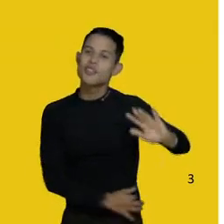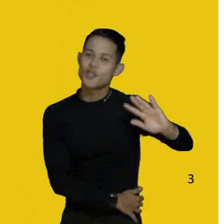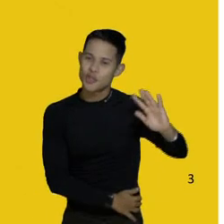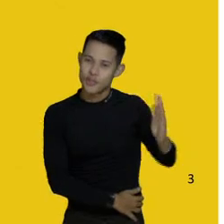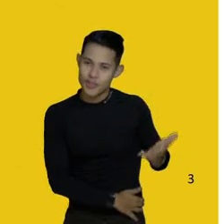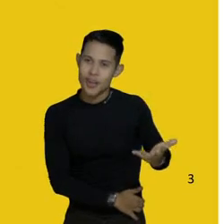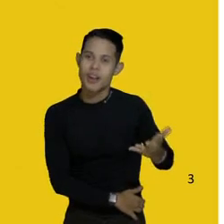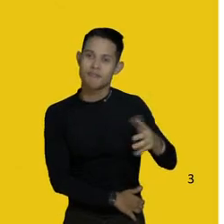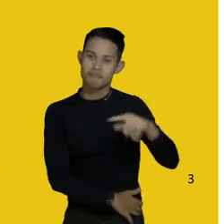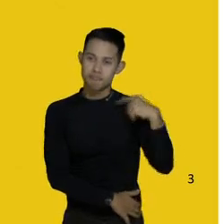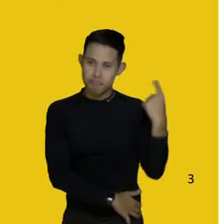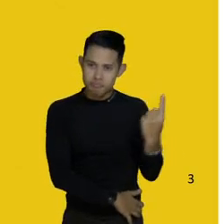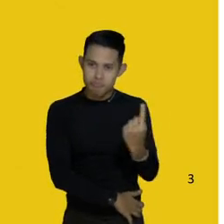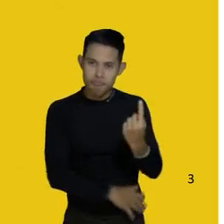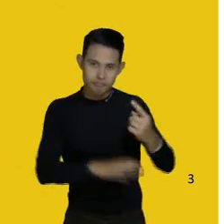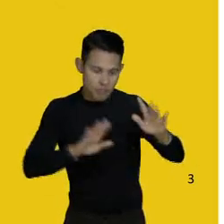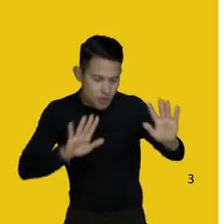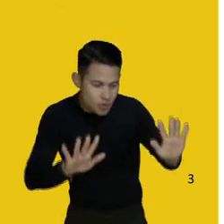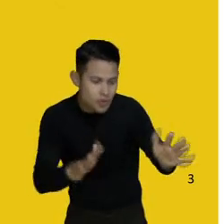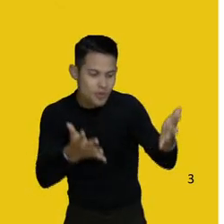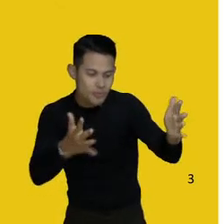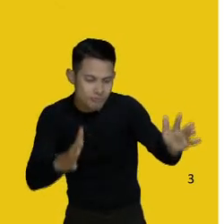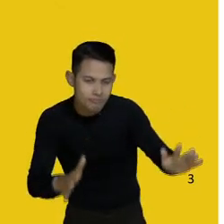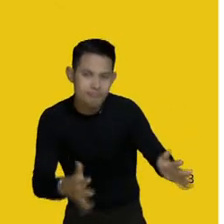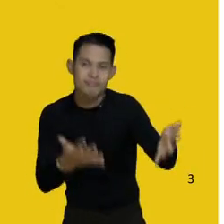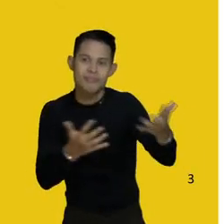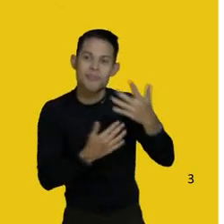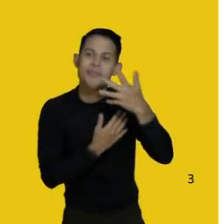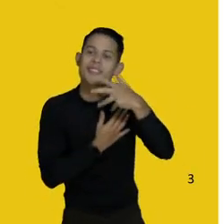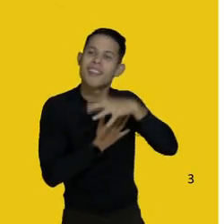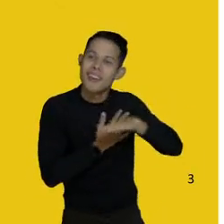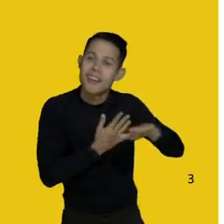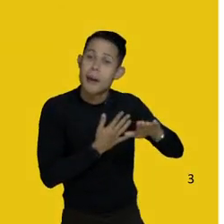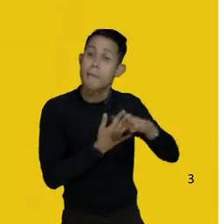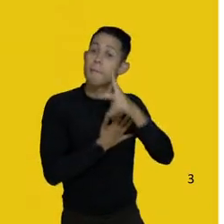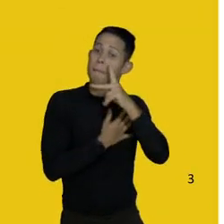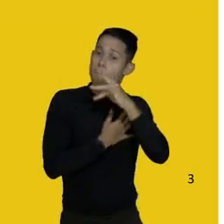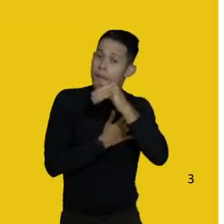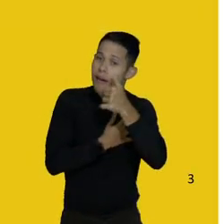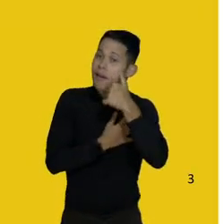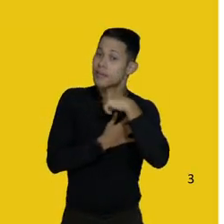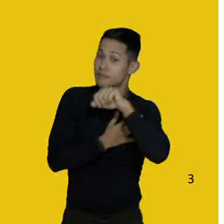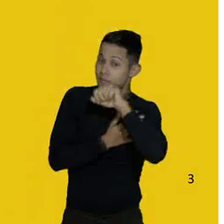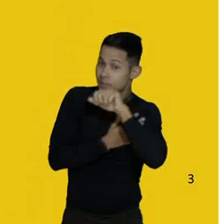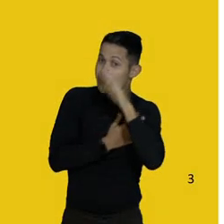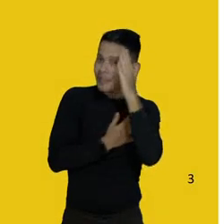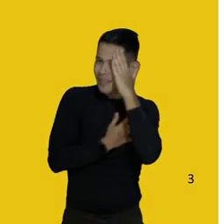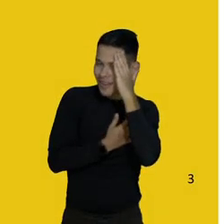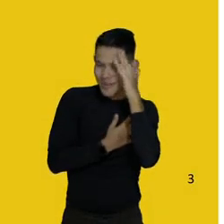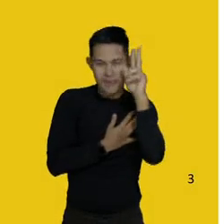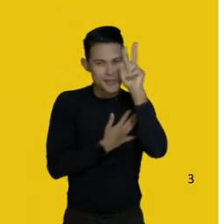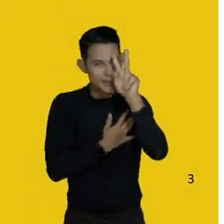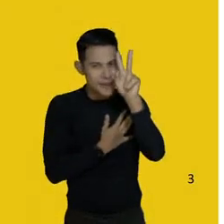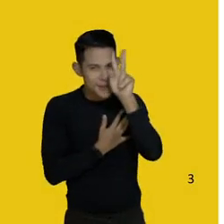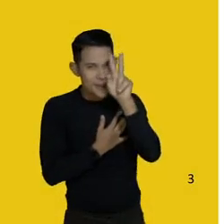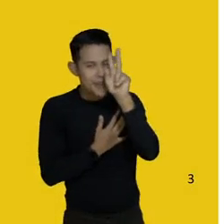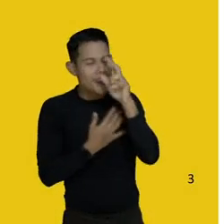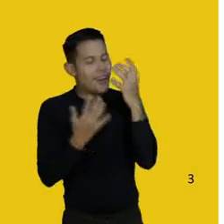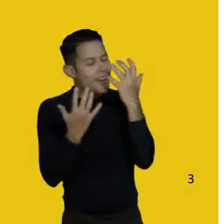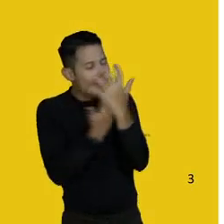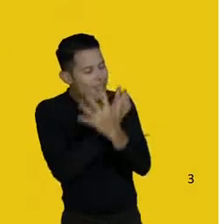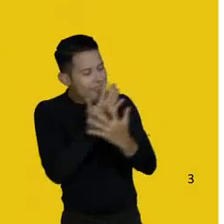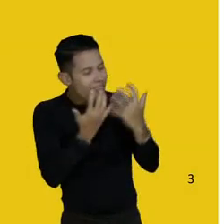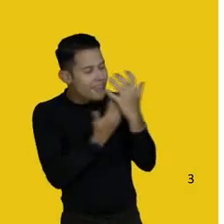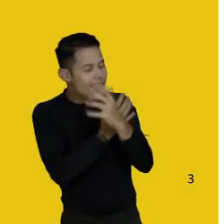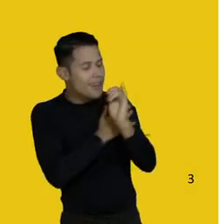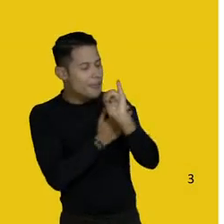estimular essa criança né desde bebezinho né os pais já sabem as mães que ela lê história que ela canta para essas crianças